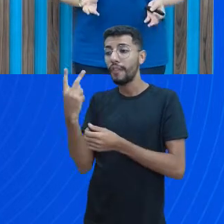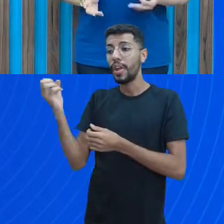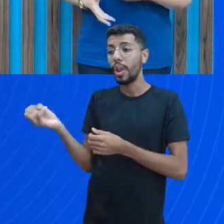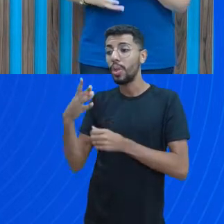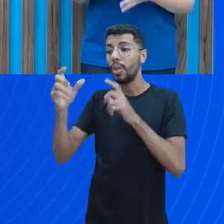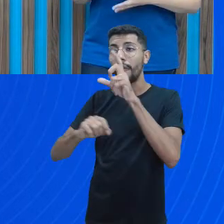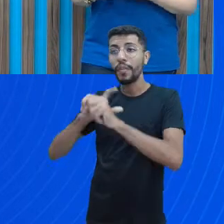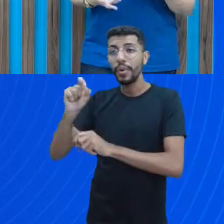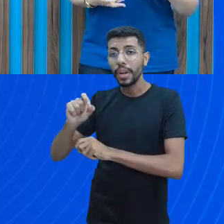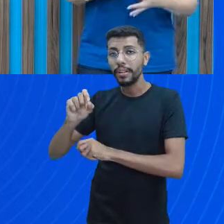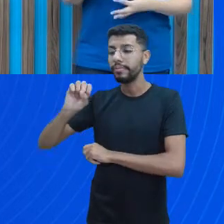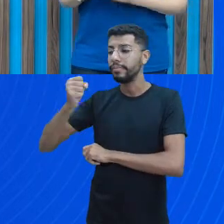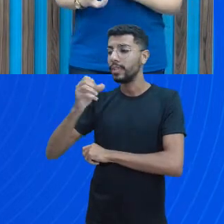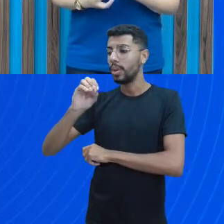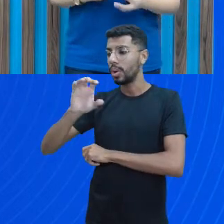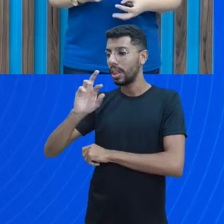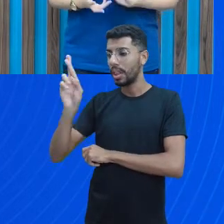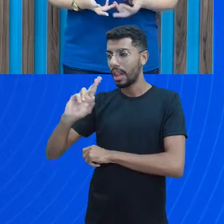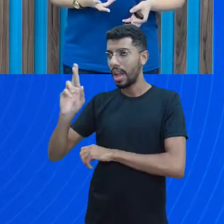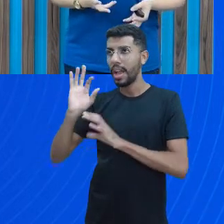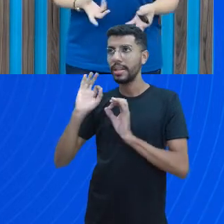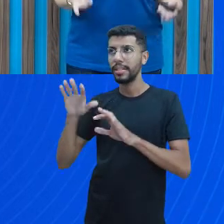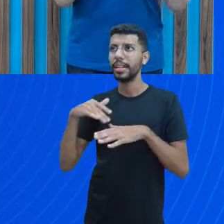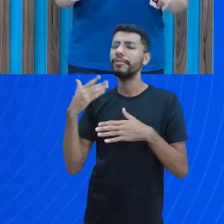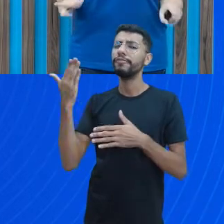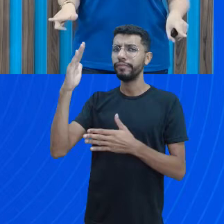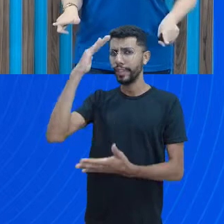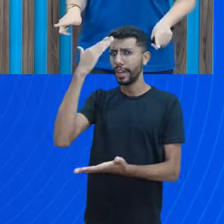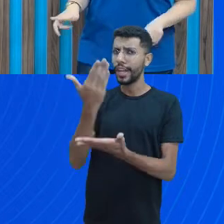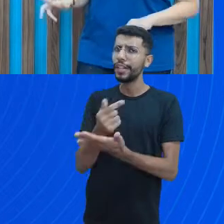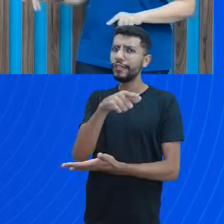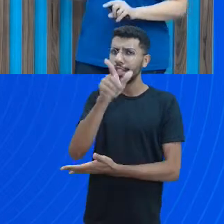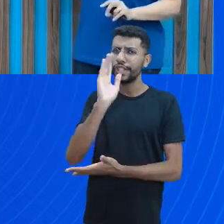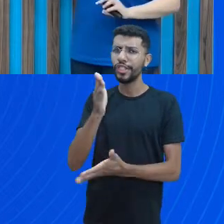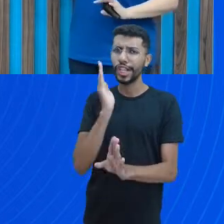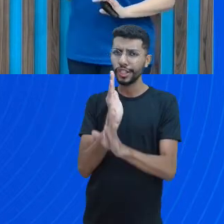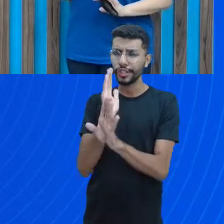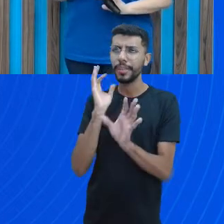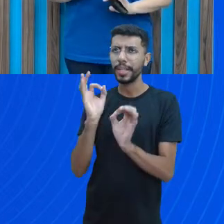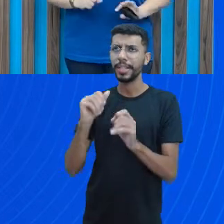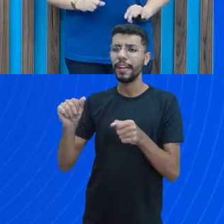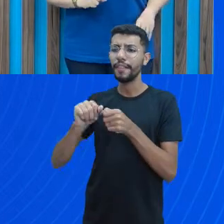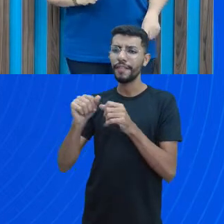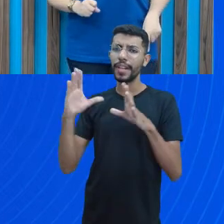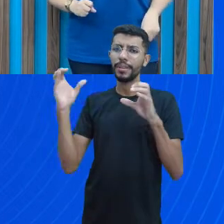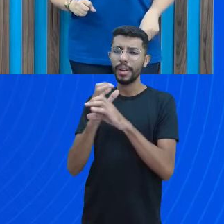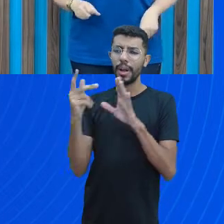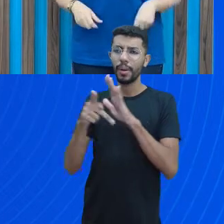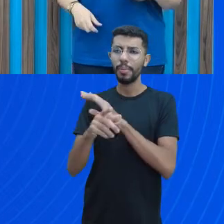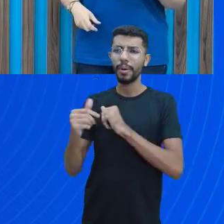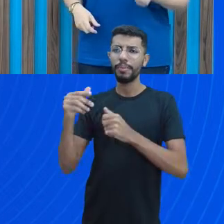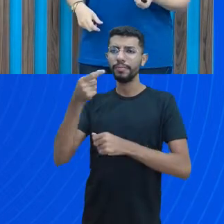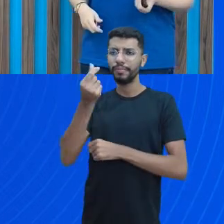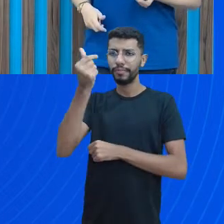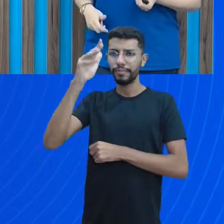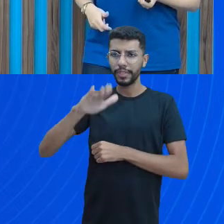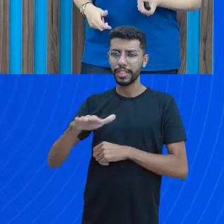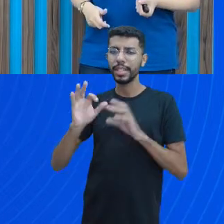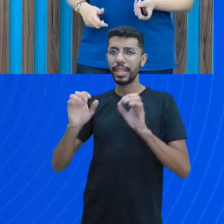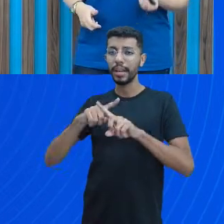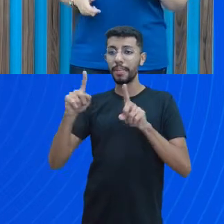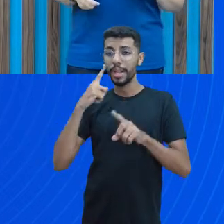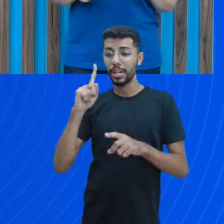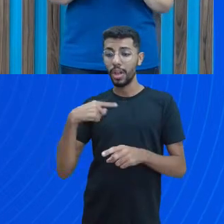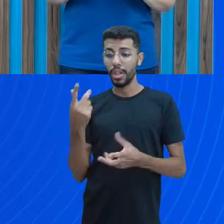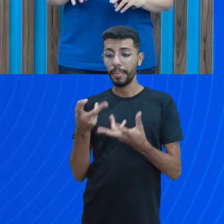novidade. Acredito que vocês já tinham acompanhado esse raciocínio e já tinham, inclusive, calculado esse desconto, tá certo? Agora, a gente viu no